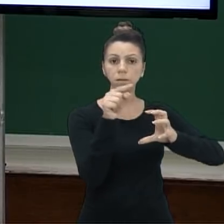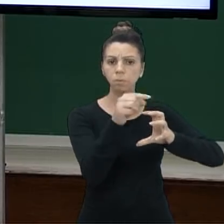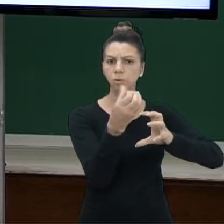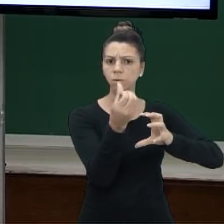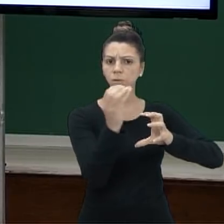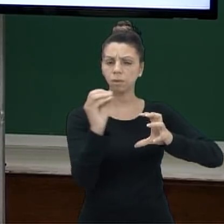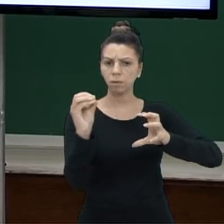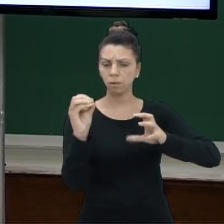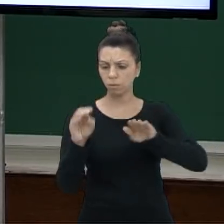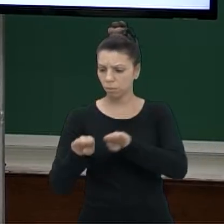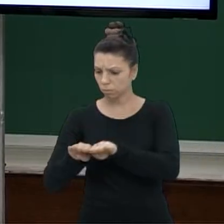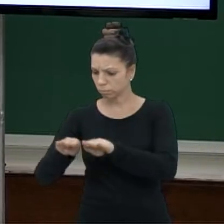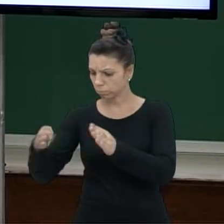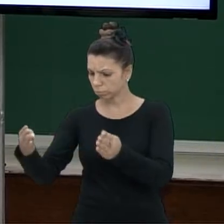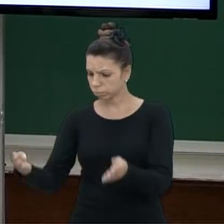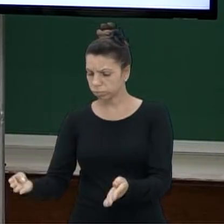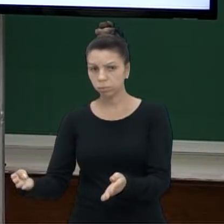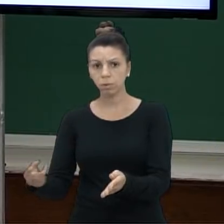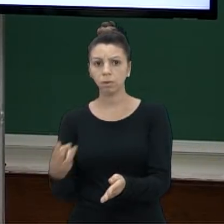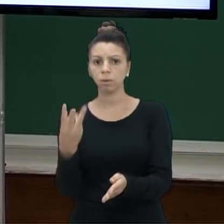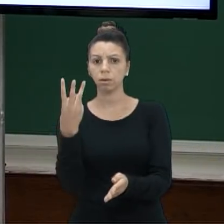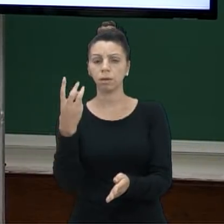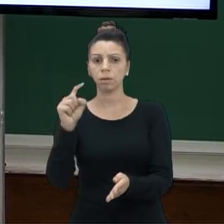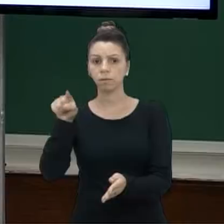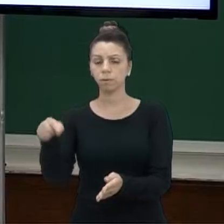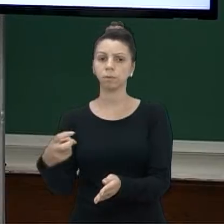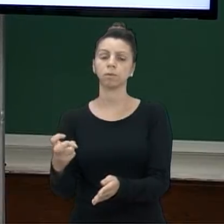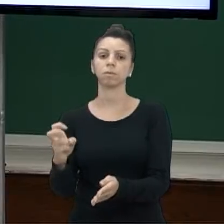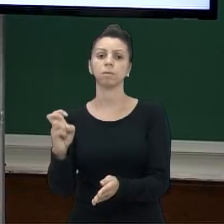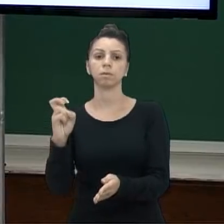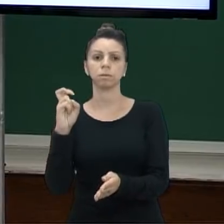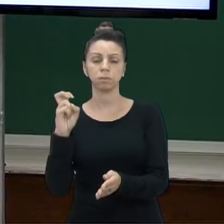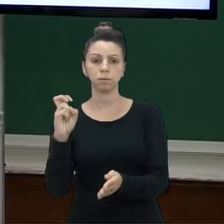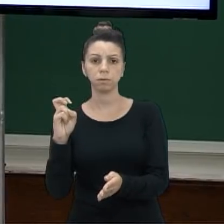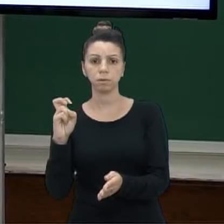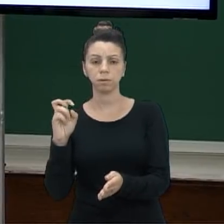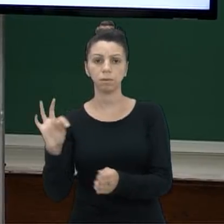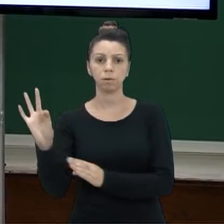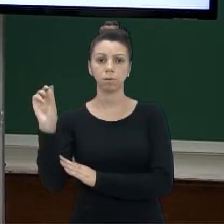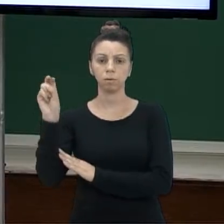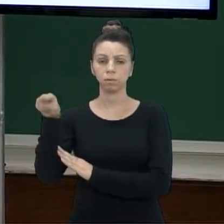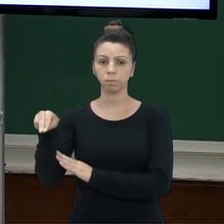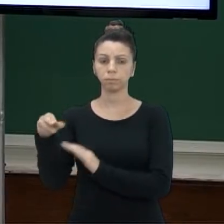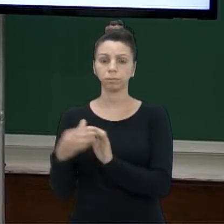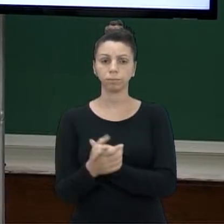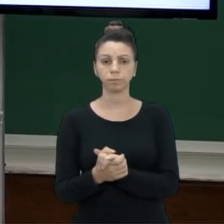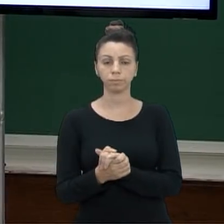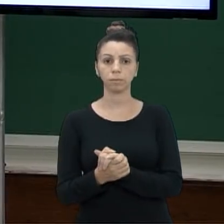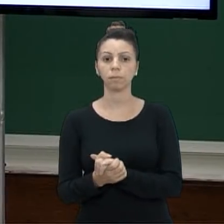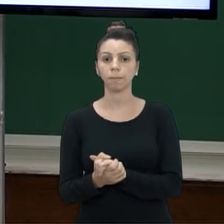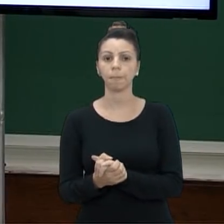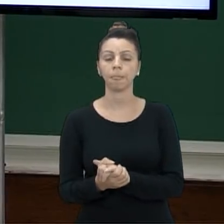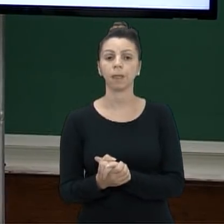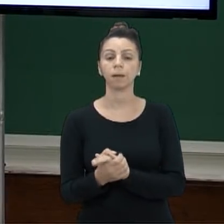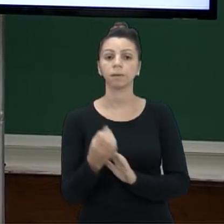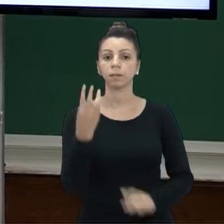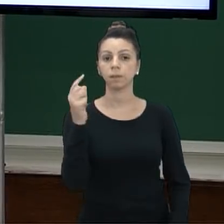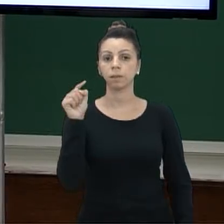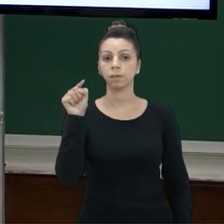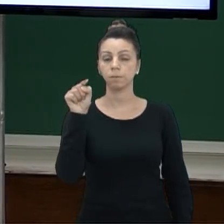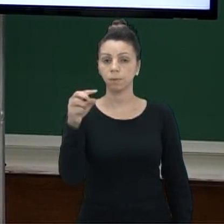suporte tem capacidade máxima de 3,5 toneladas, ou seja, 3.500 quilos. Quem é